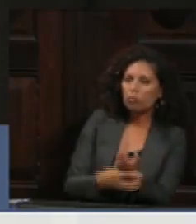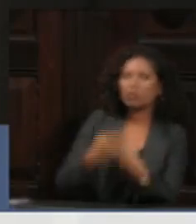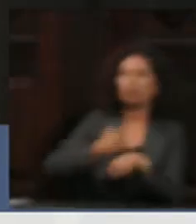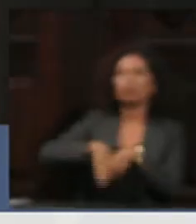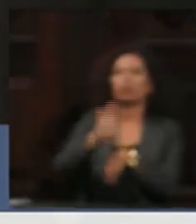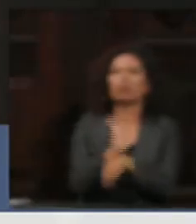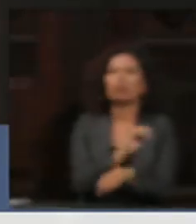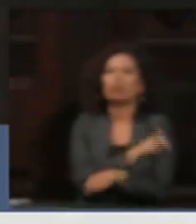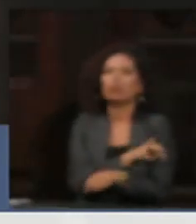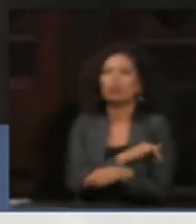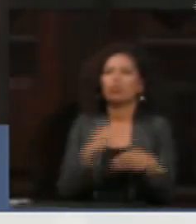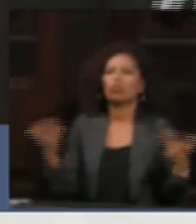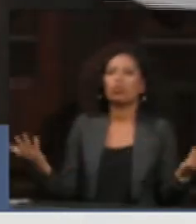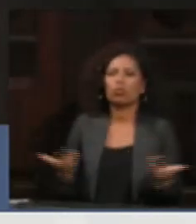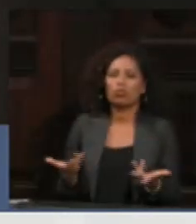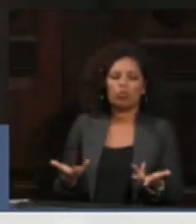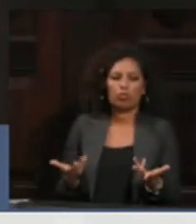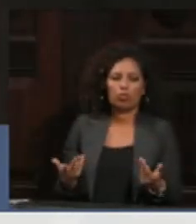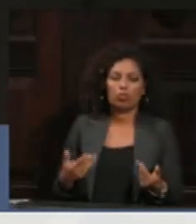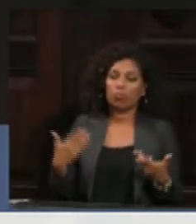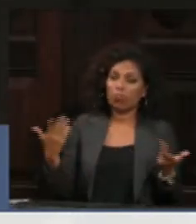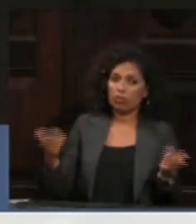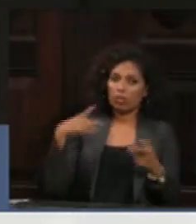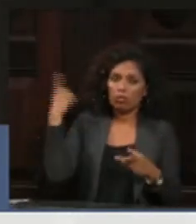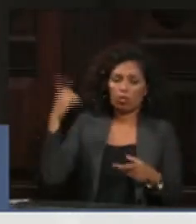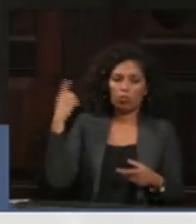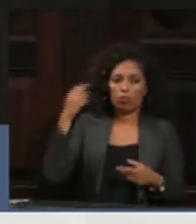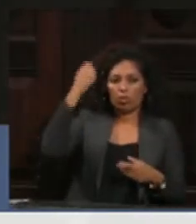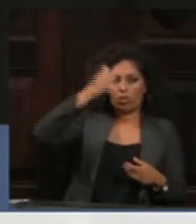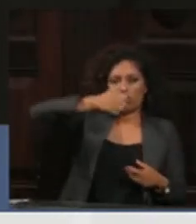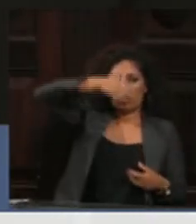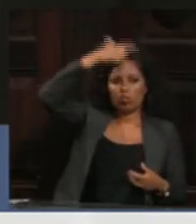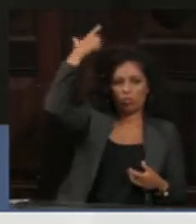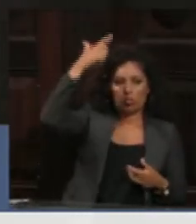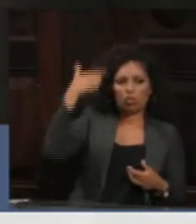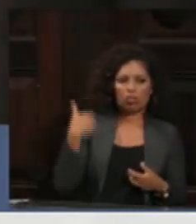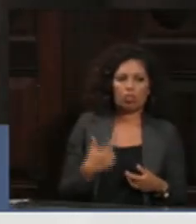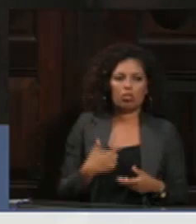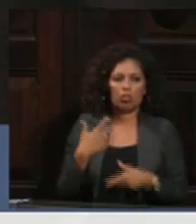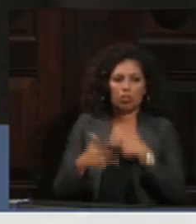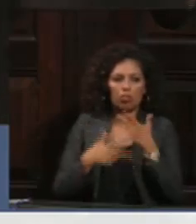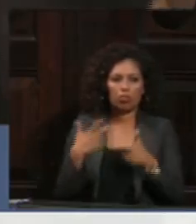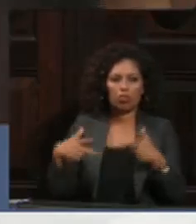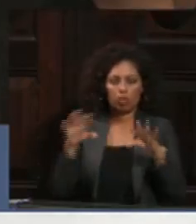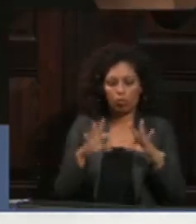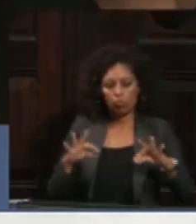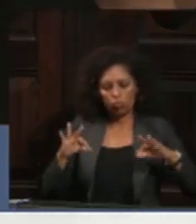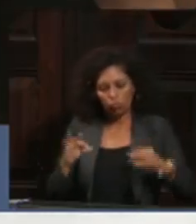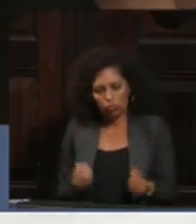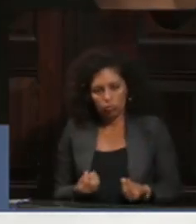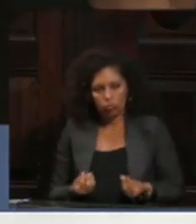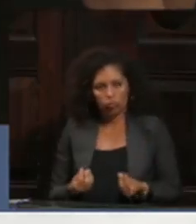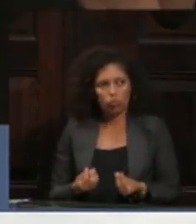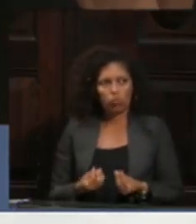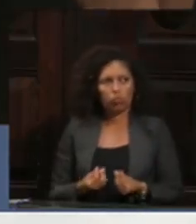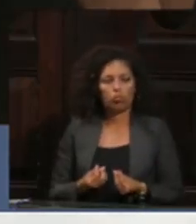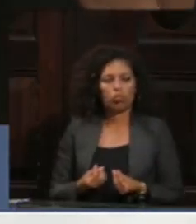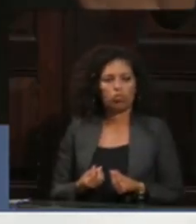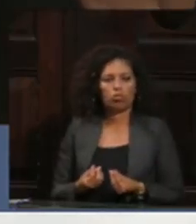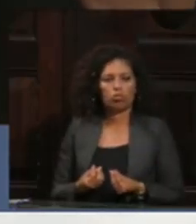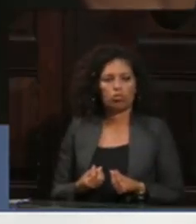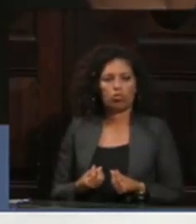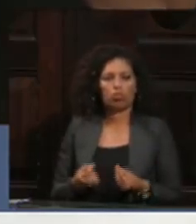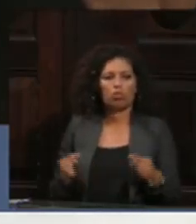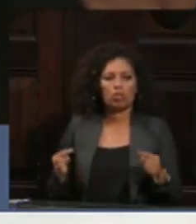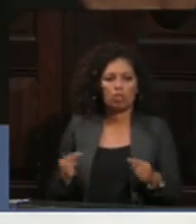hoje. Então, deputado Luiz Paulo, trazer todos os elementos que